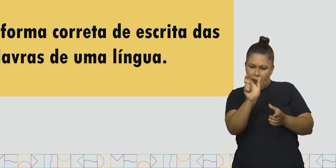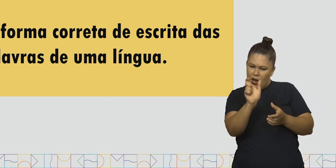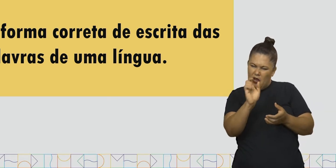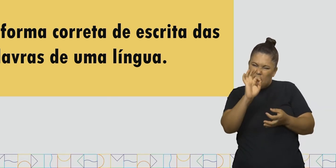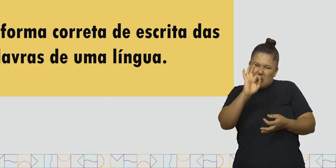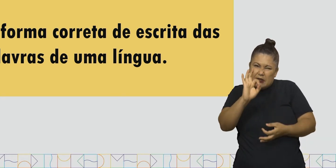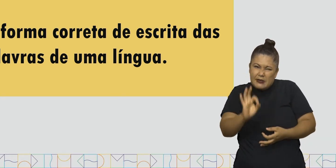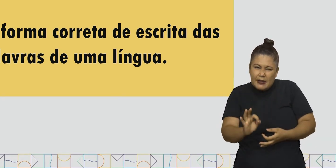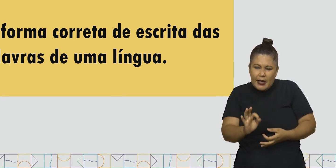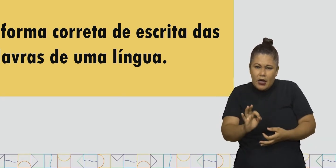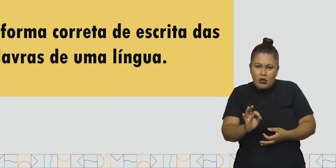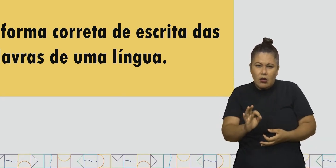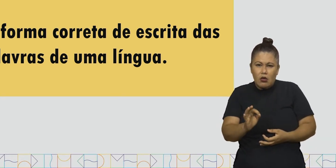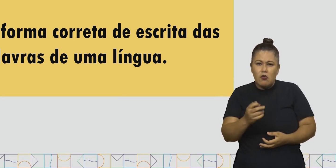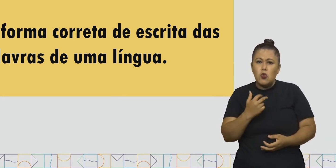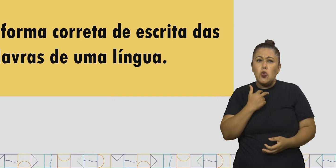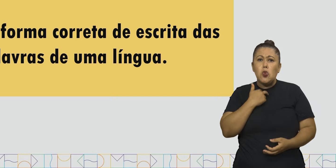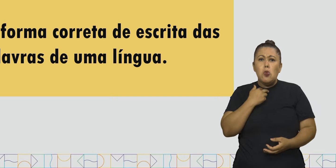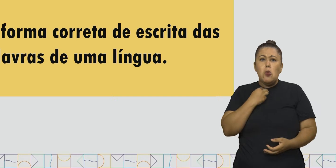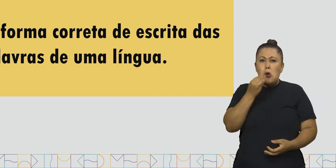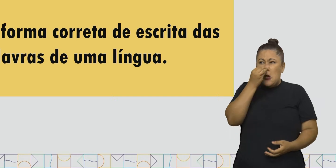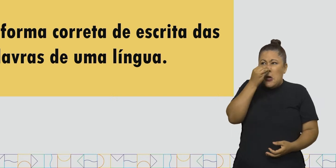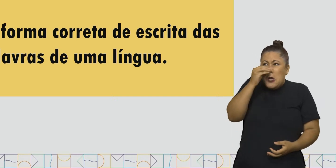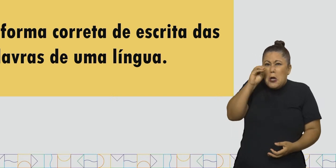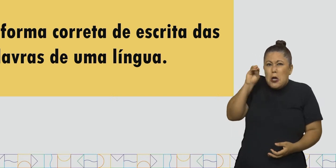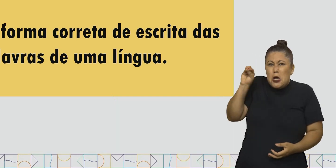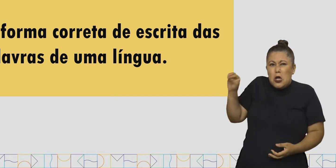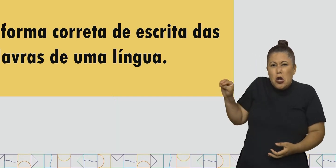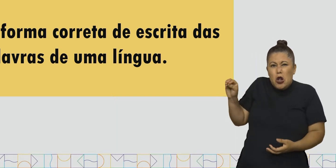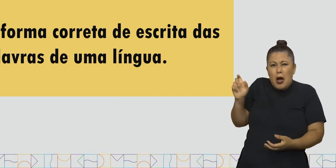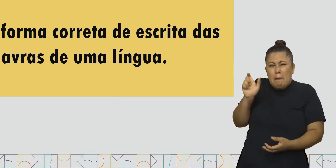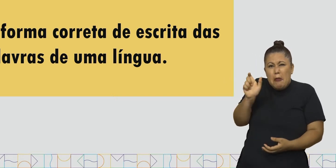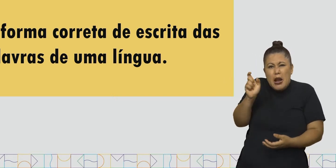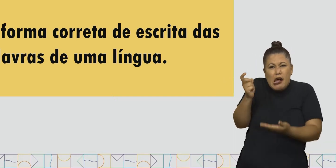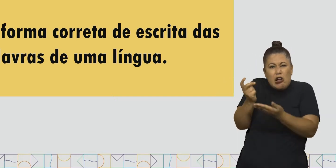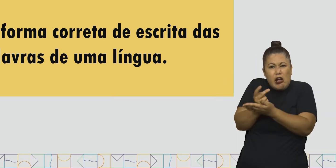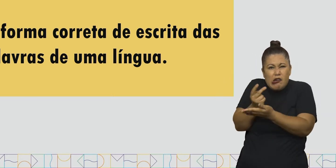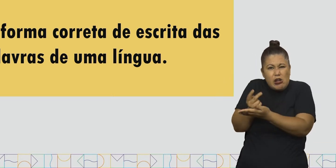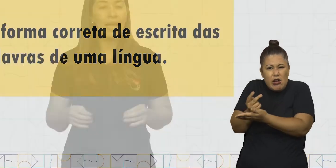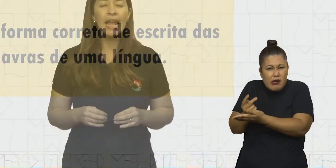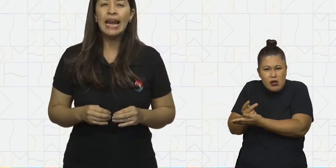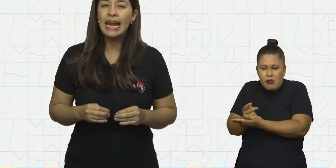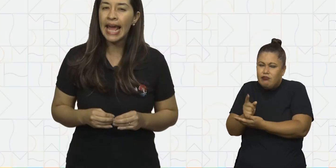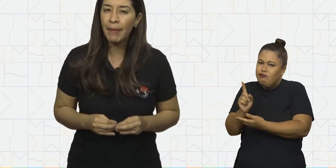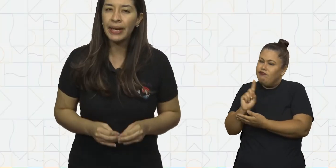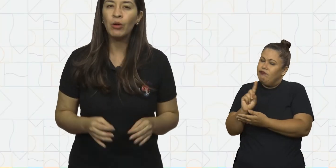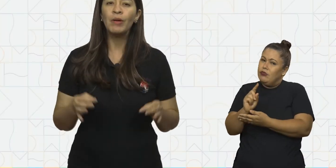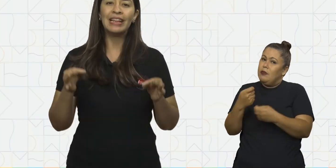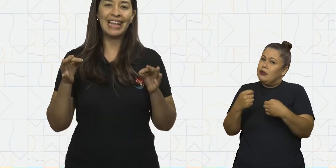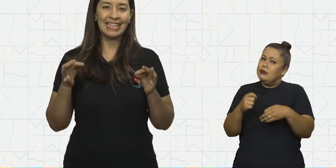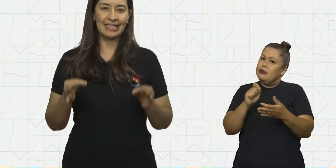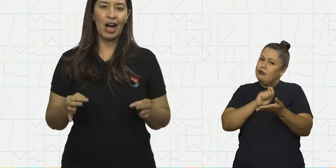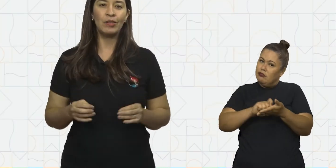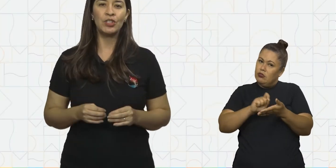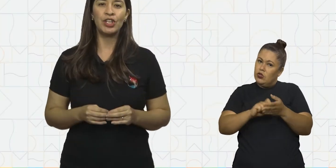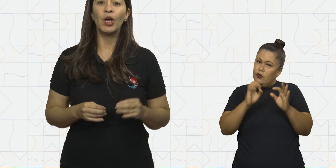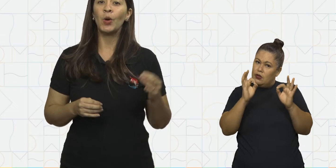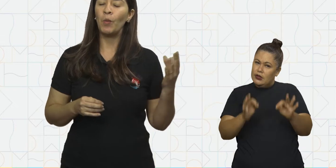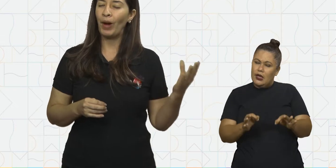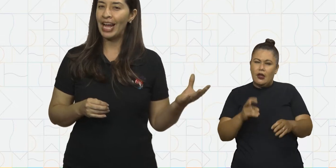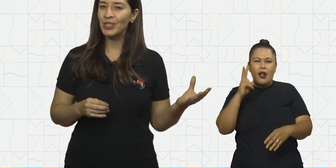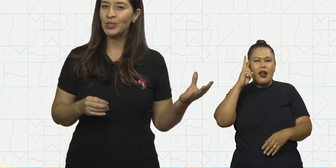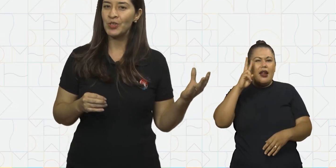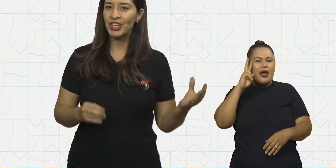não pode jamais ignorar como se escreve corretamente uma palavra, viu? Lembram das aulas